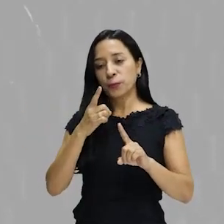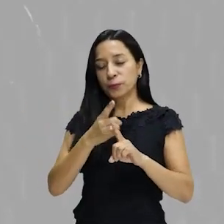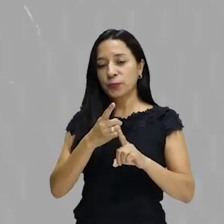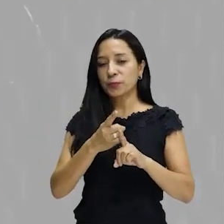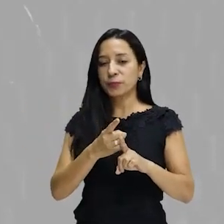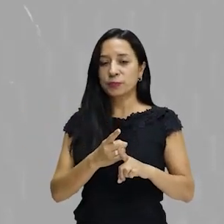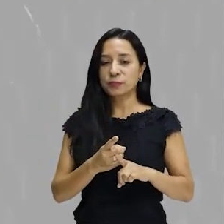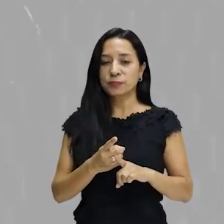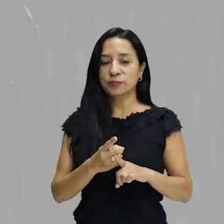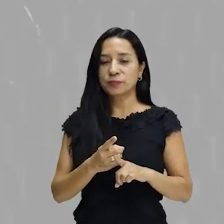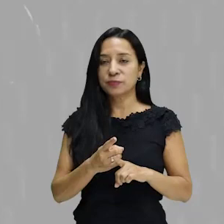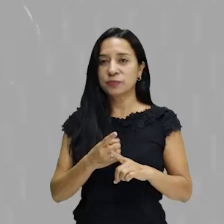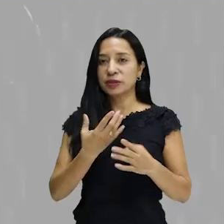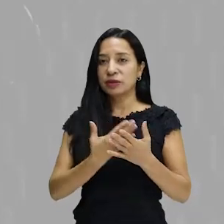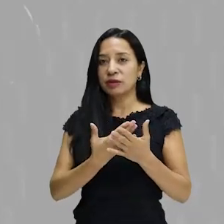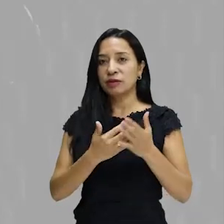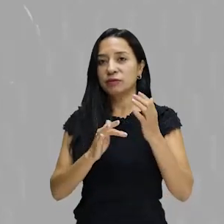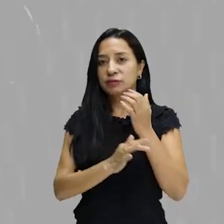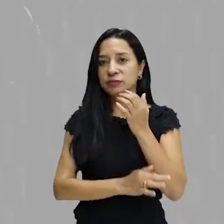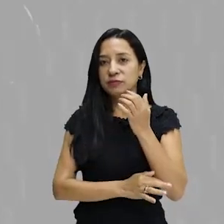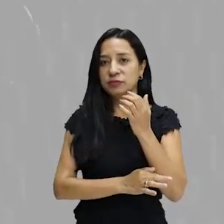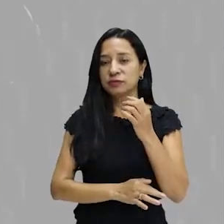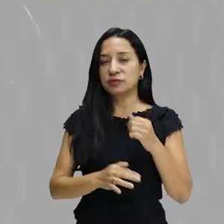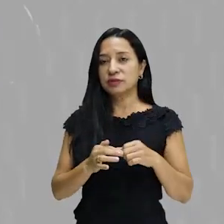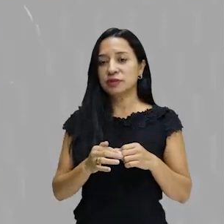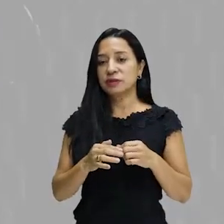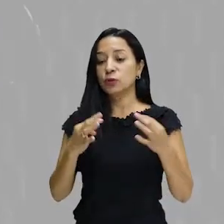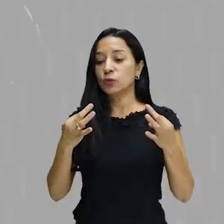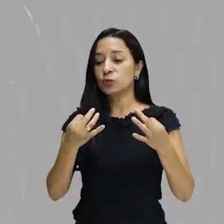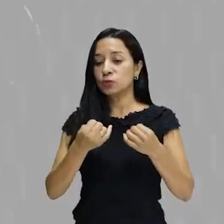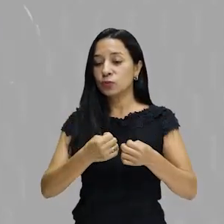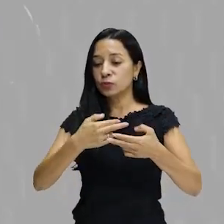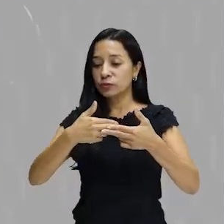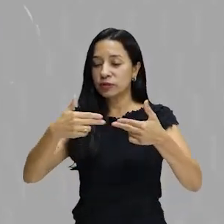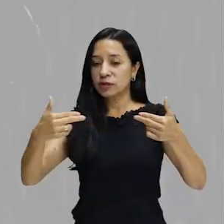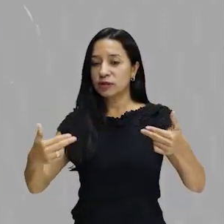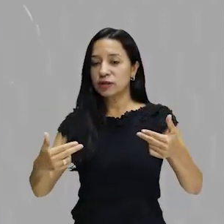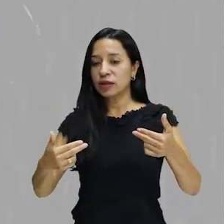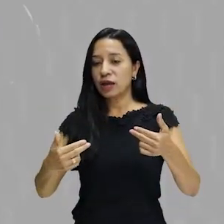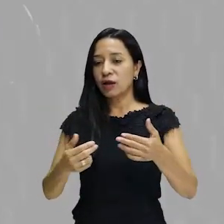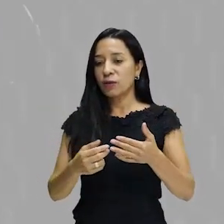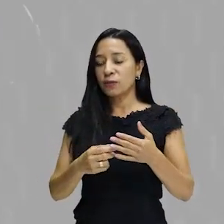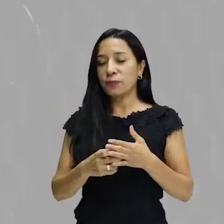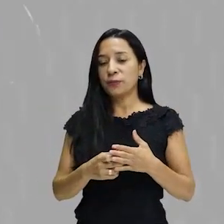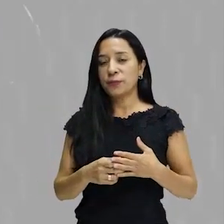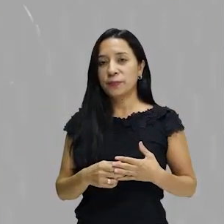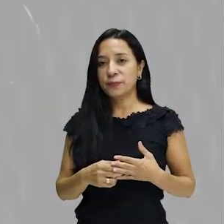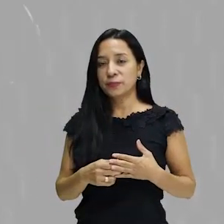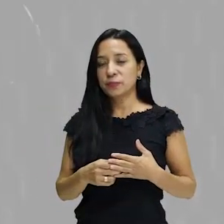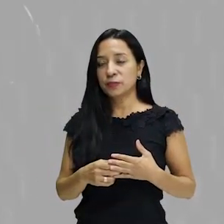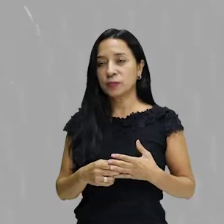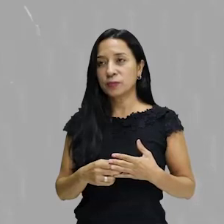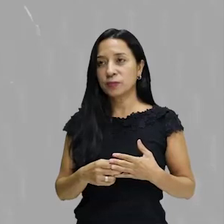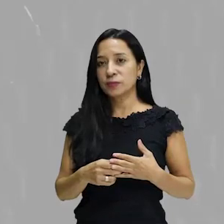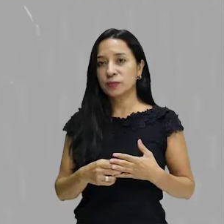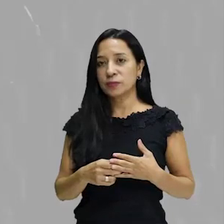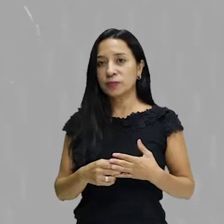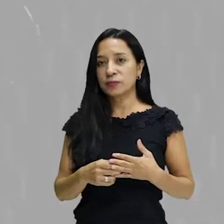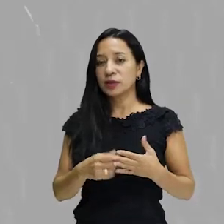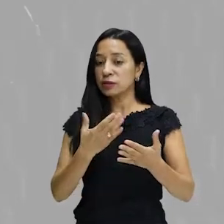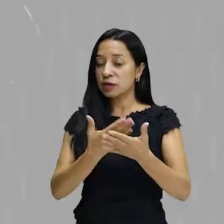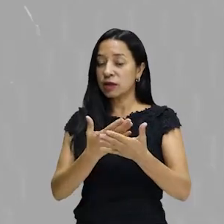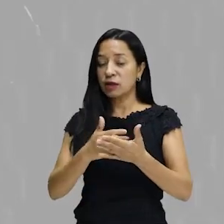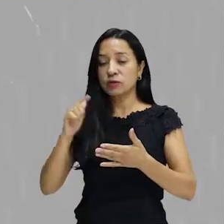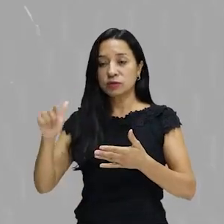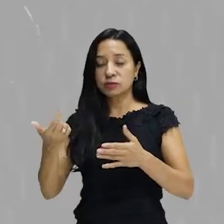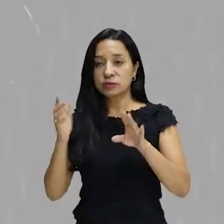encontra essas aulas de física, além de todo o material, como apostila e roteiro de estudo, certo? Dessas aulas